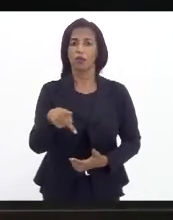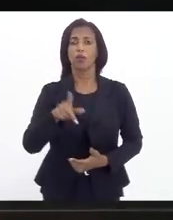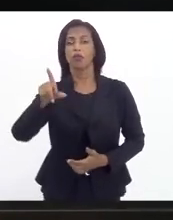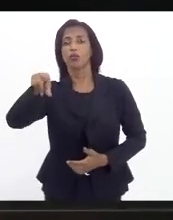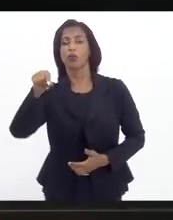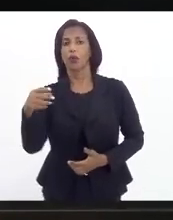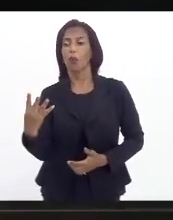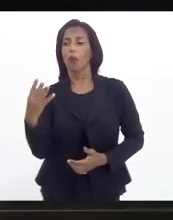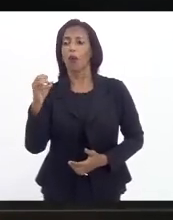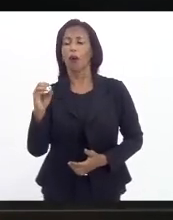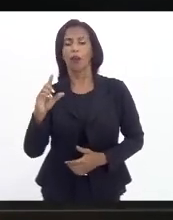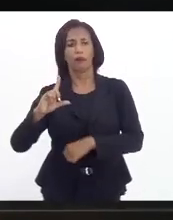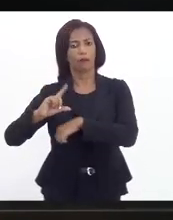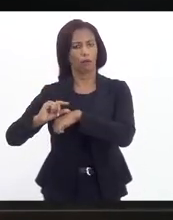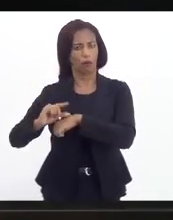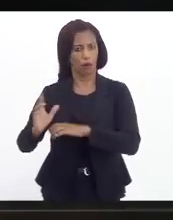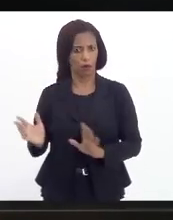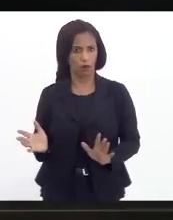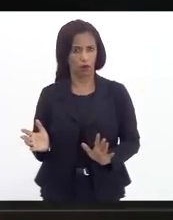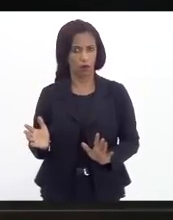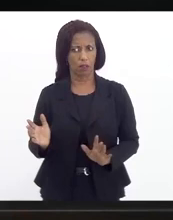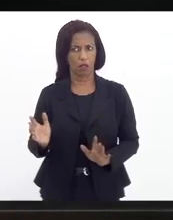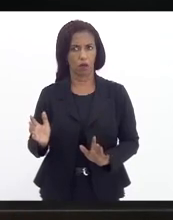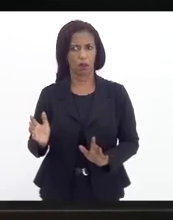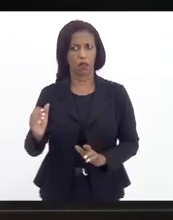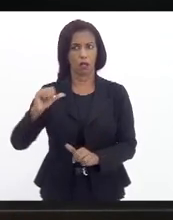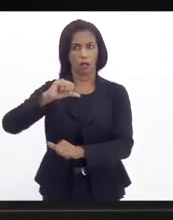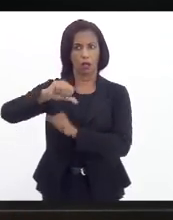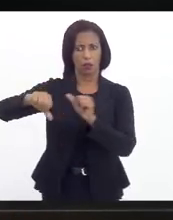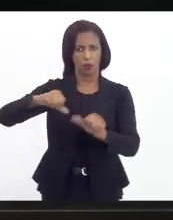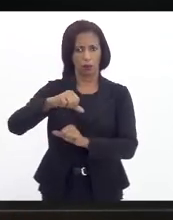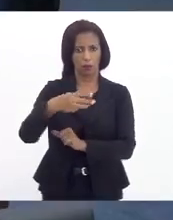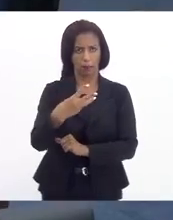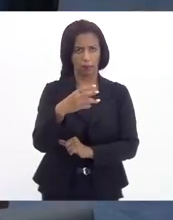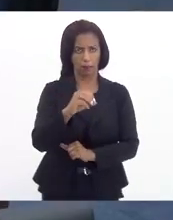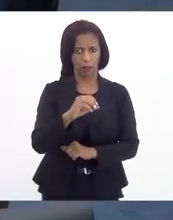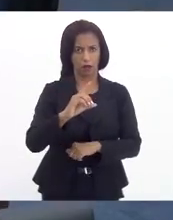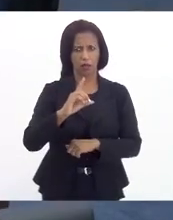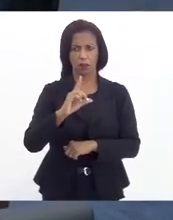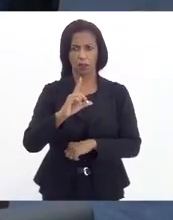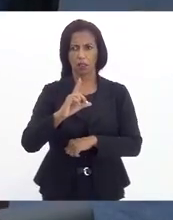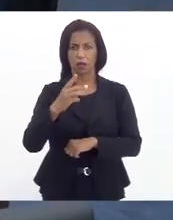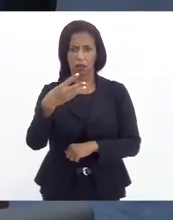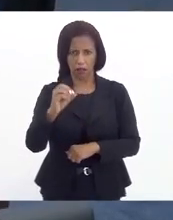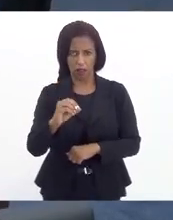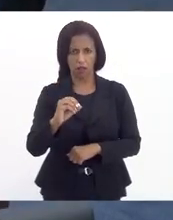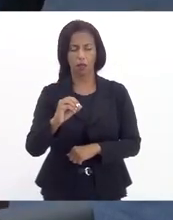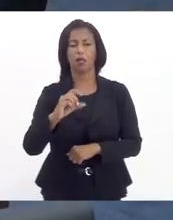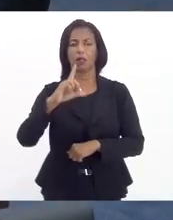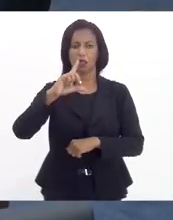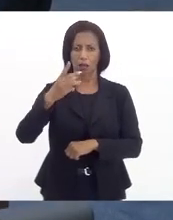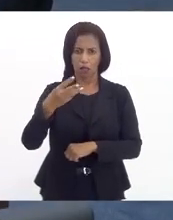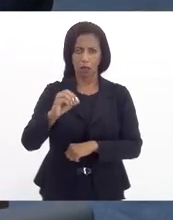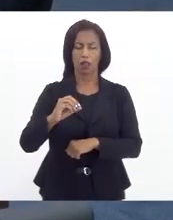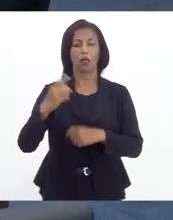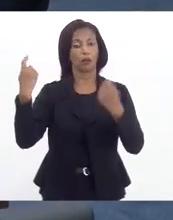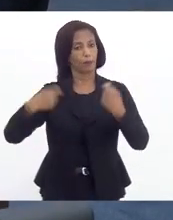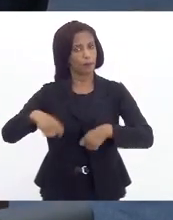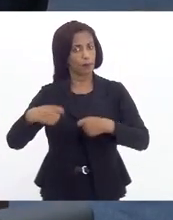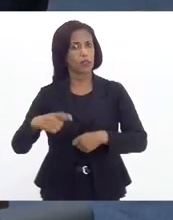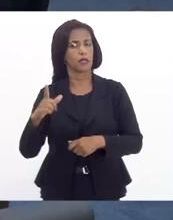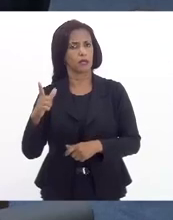por 40 horas. 30? 30. 30 horas. Perdão, 30. Então, aí sim, a gente precisa